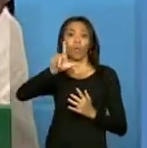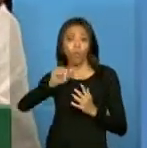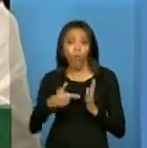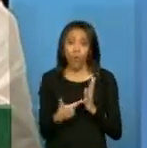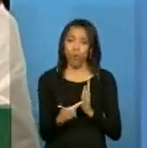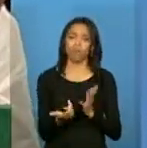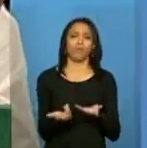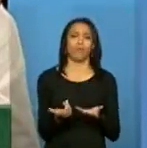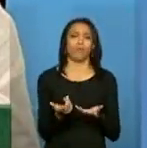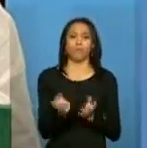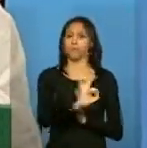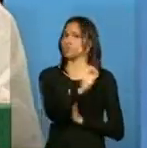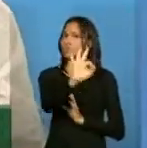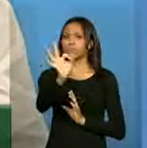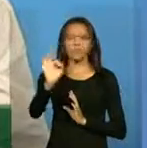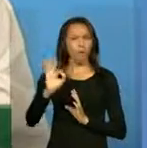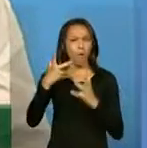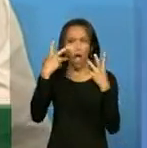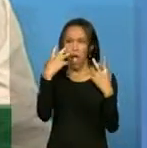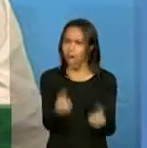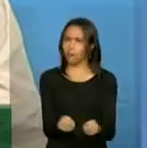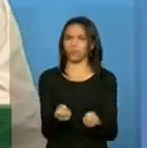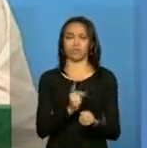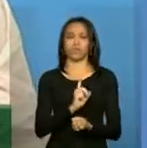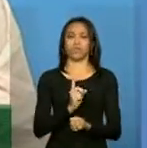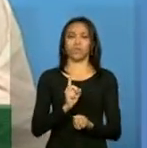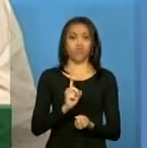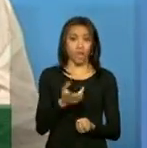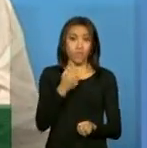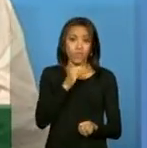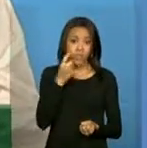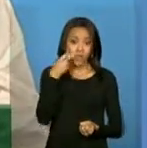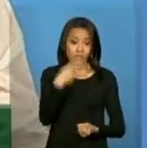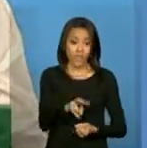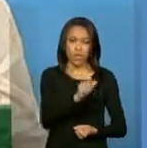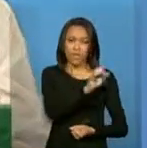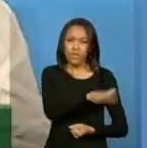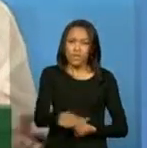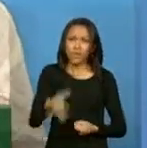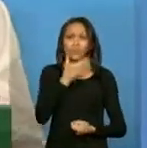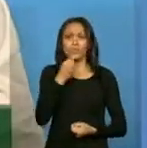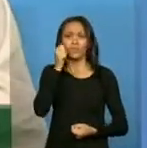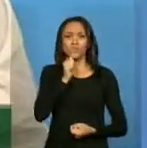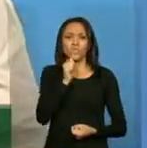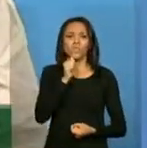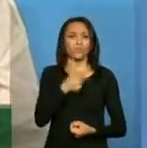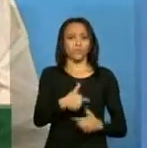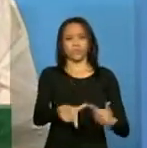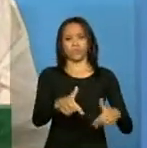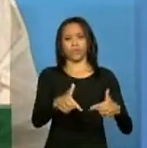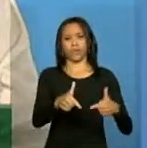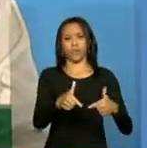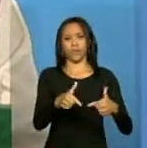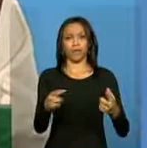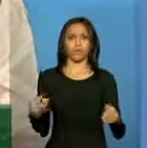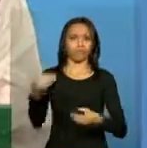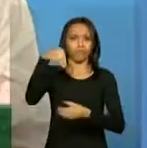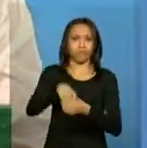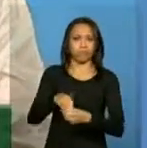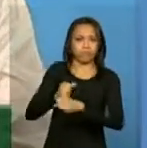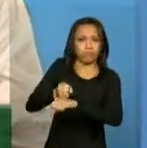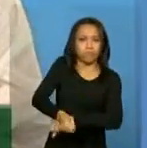há situação em que seja justificável você ter crianças, meninas, trabalhando como ou em trabalho doméstico